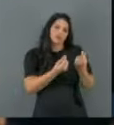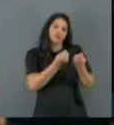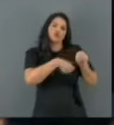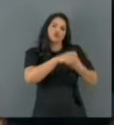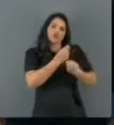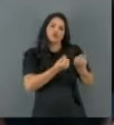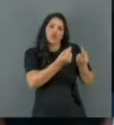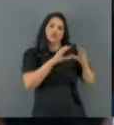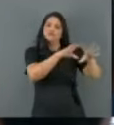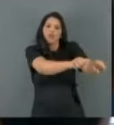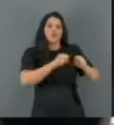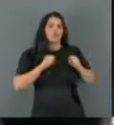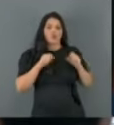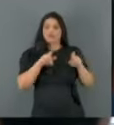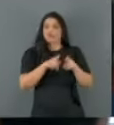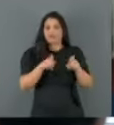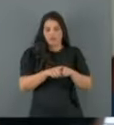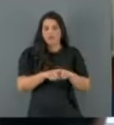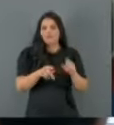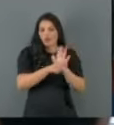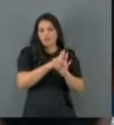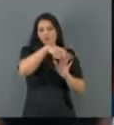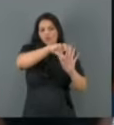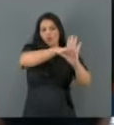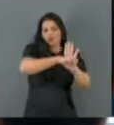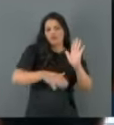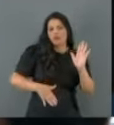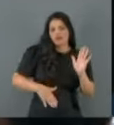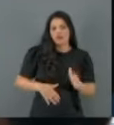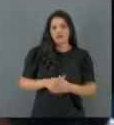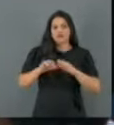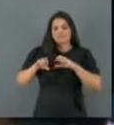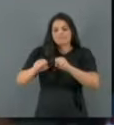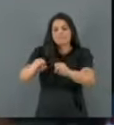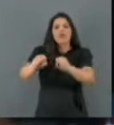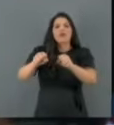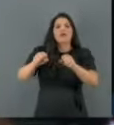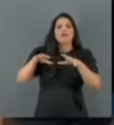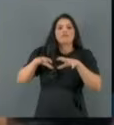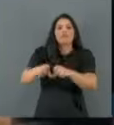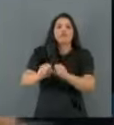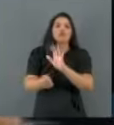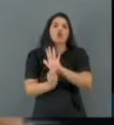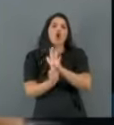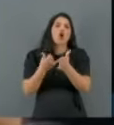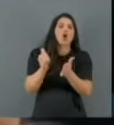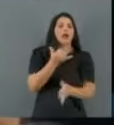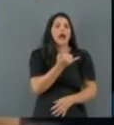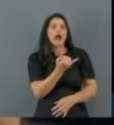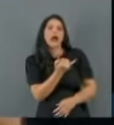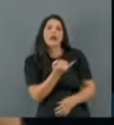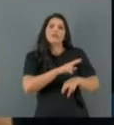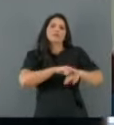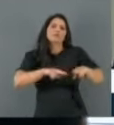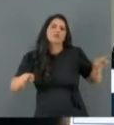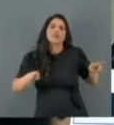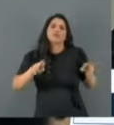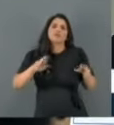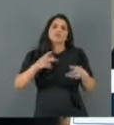Nós estamos, os nossos índices de apreensão de drogas, de apreensão de armas, de apreensão de